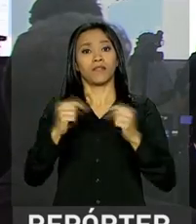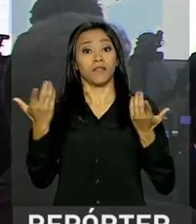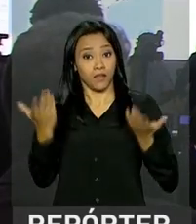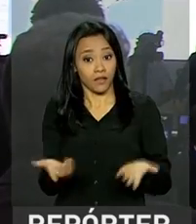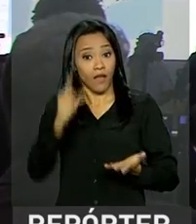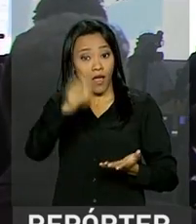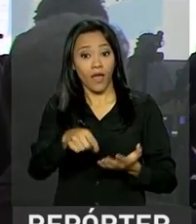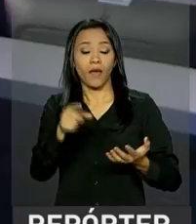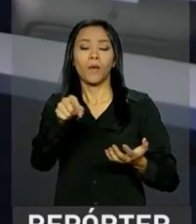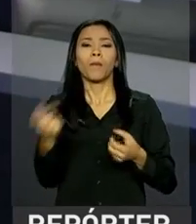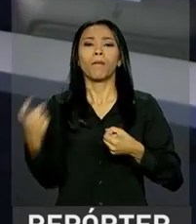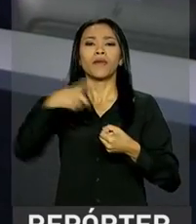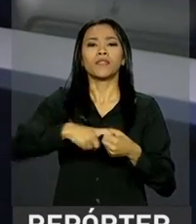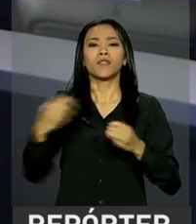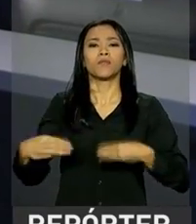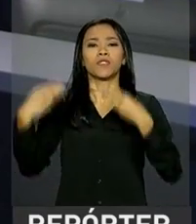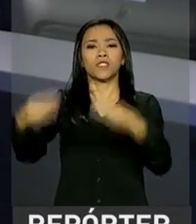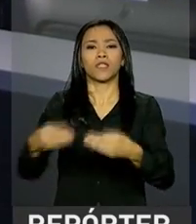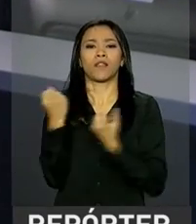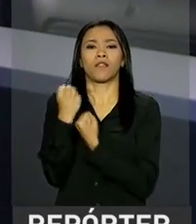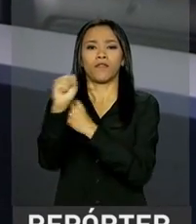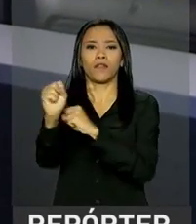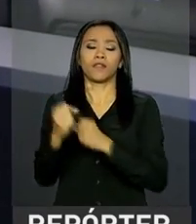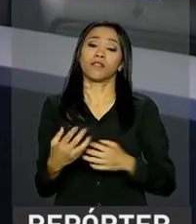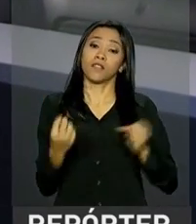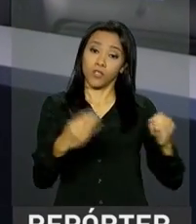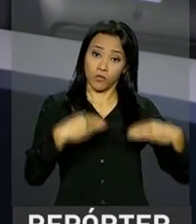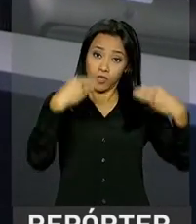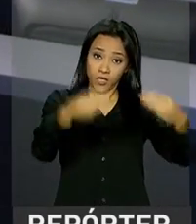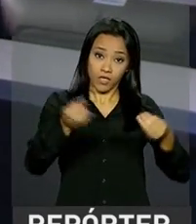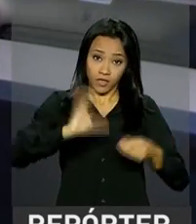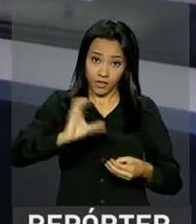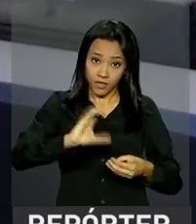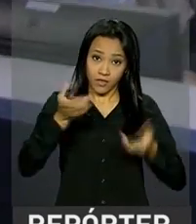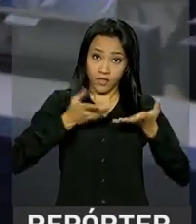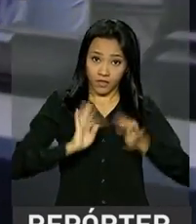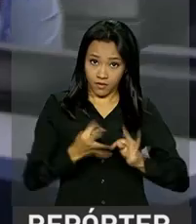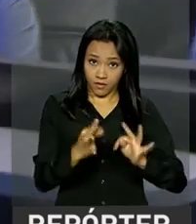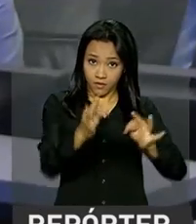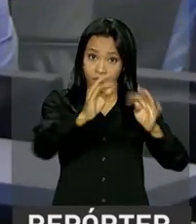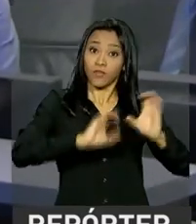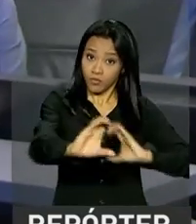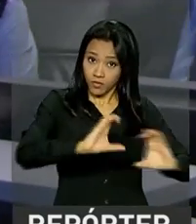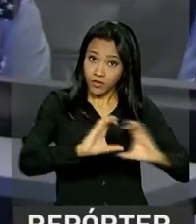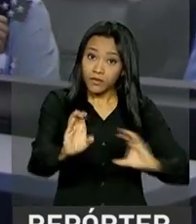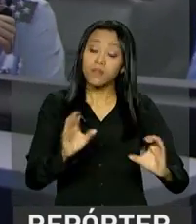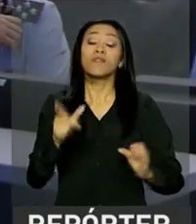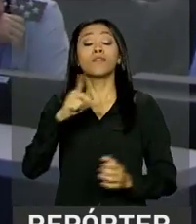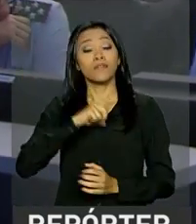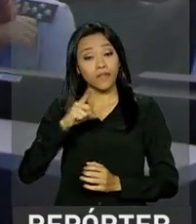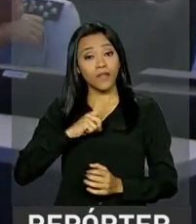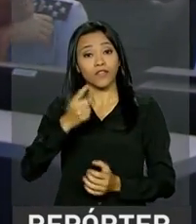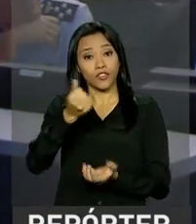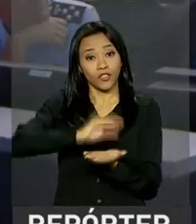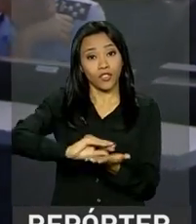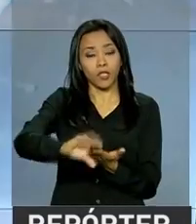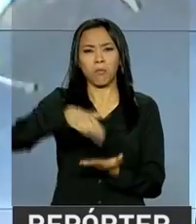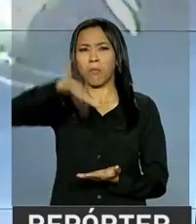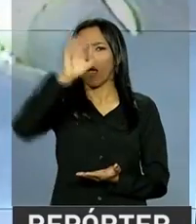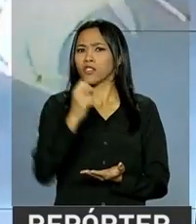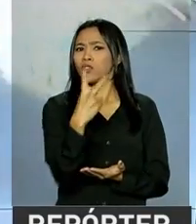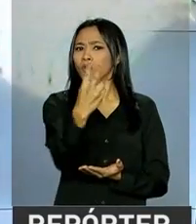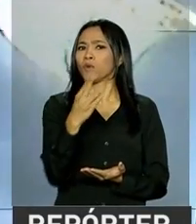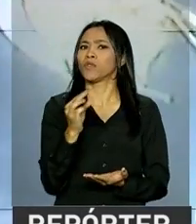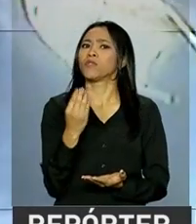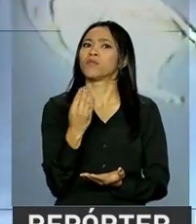é uma parceria entre os Ministérios da defesa e da Ciência Tecnologia inovação e comunicações e teve investimentos de mais de 2